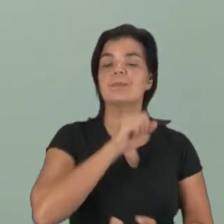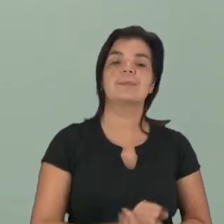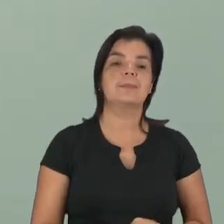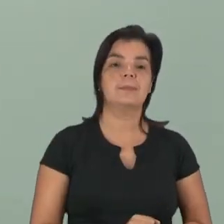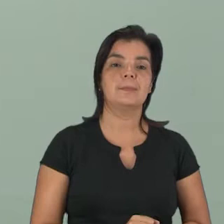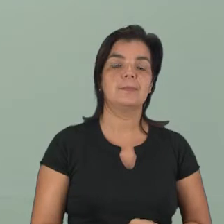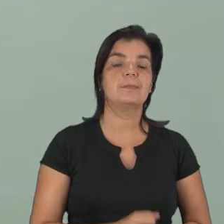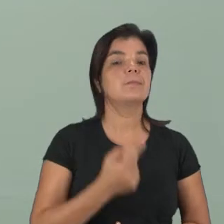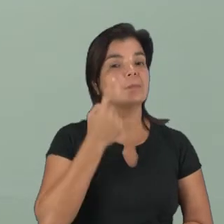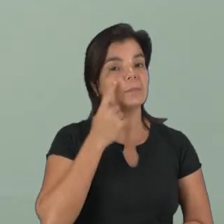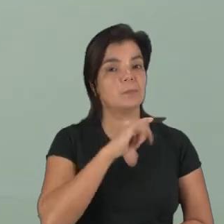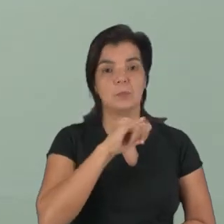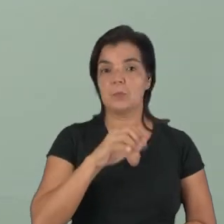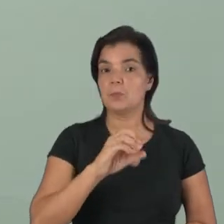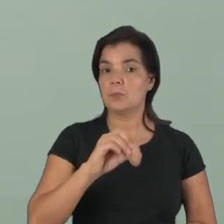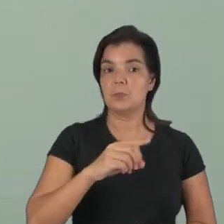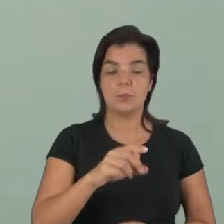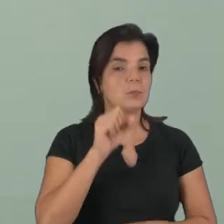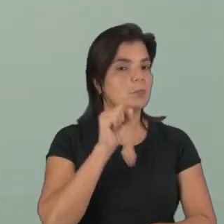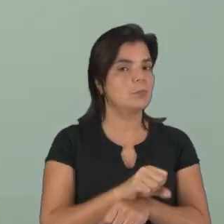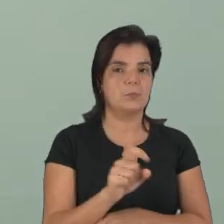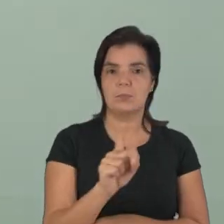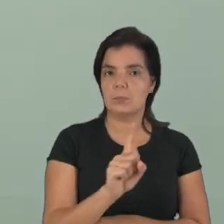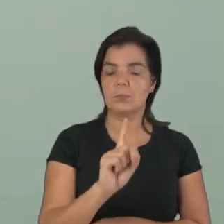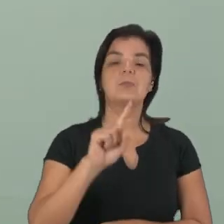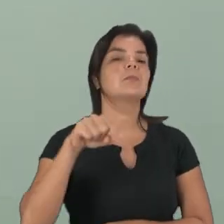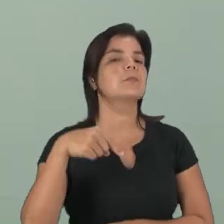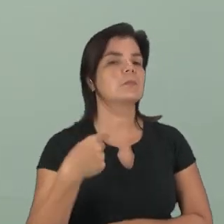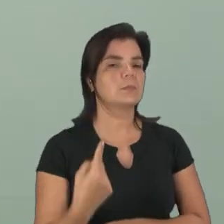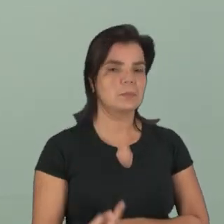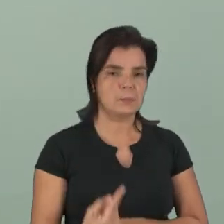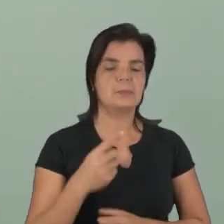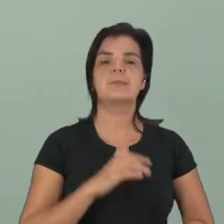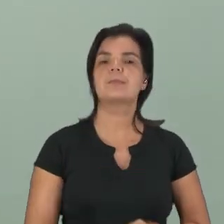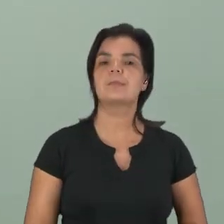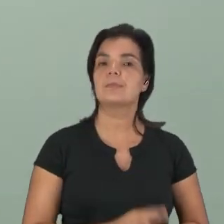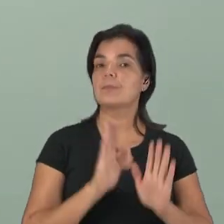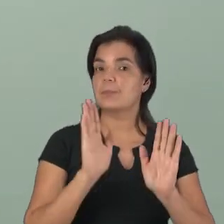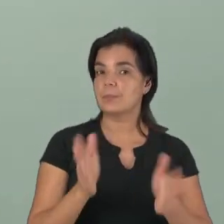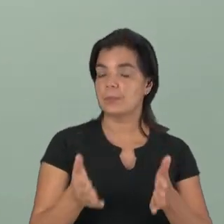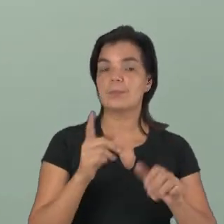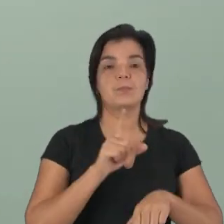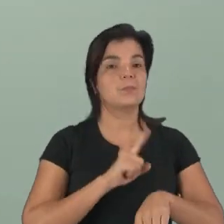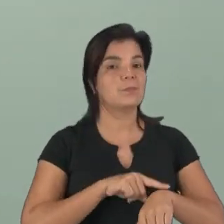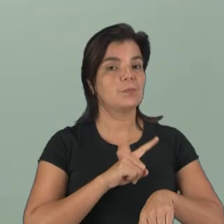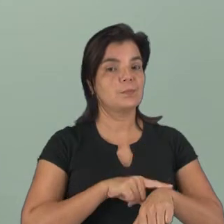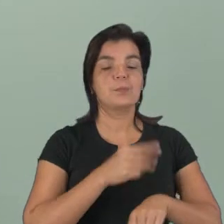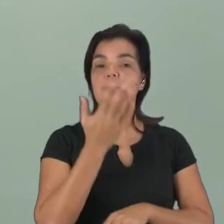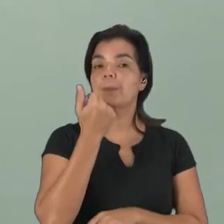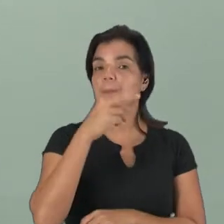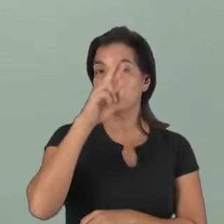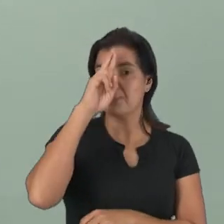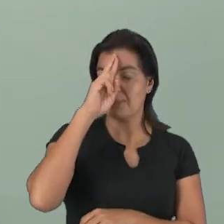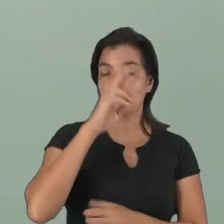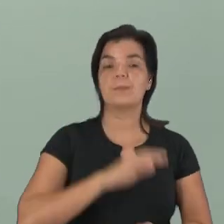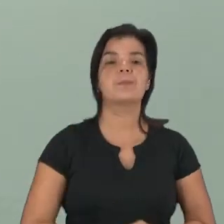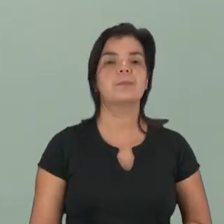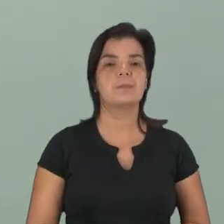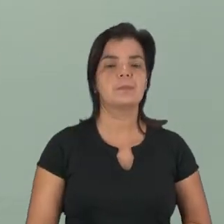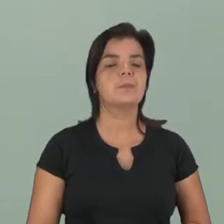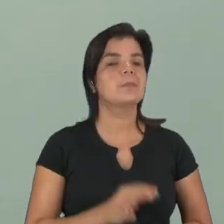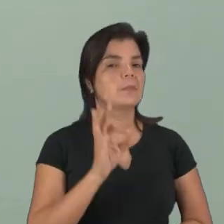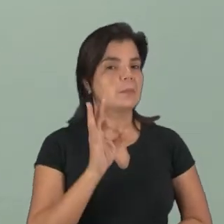alimentou o João não parou aí depois disso já era o horário do almoço